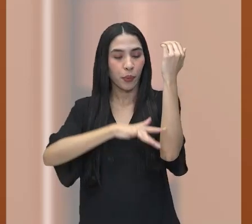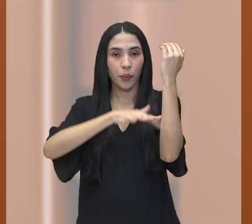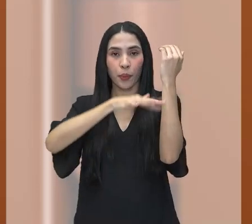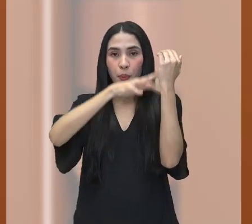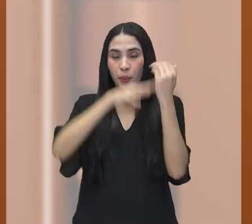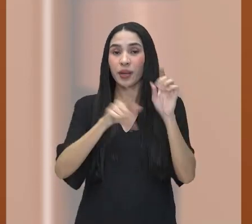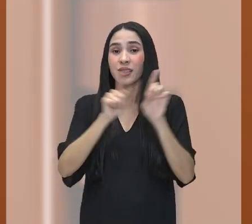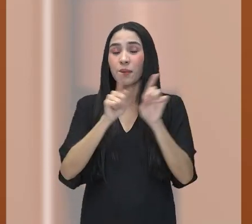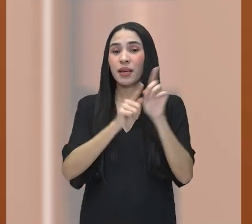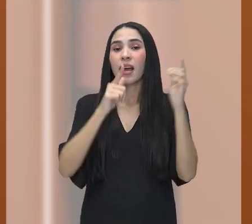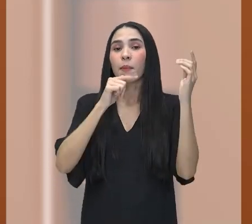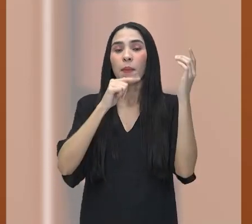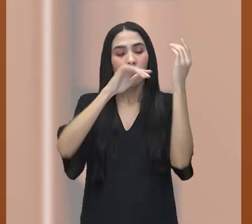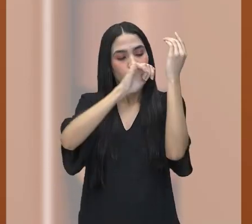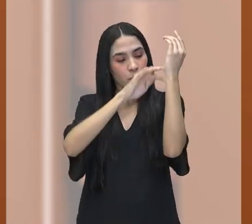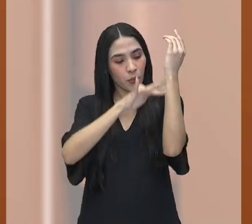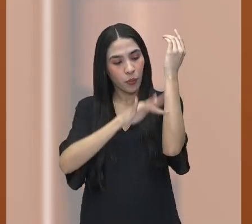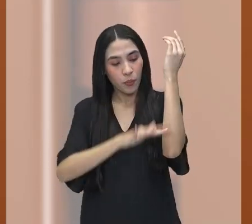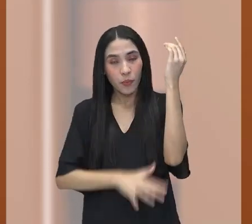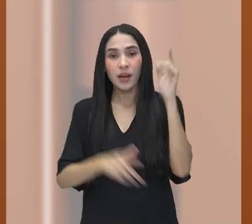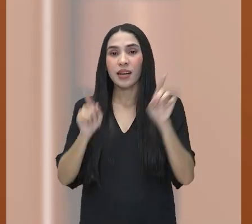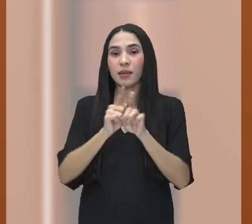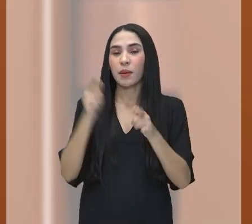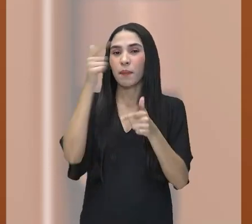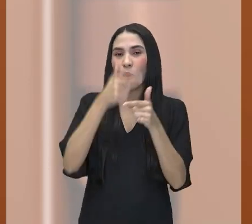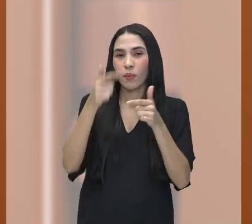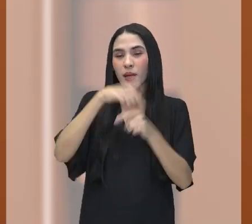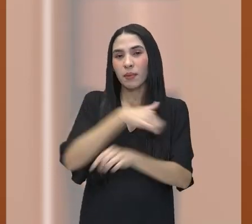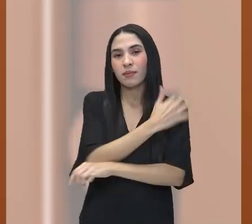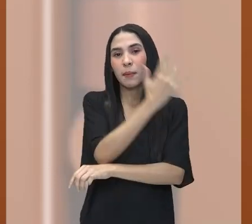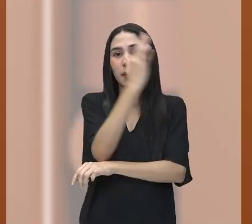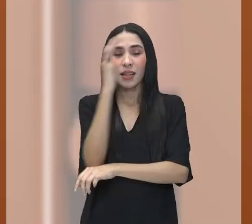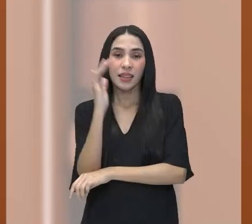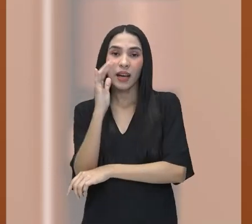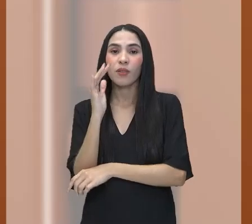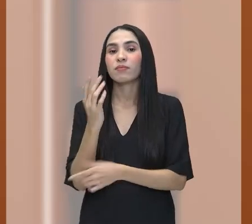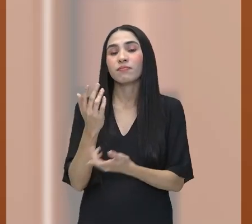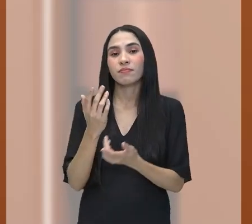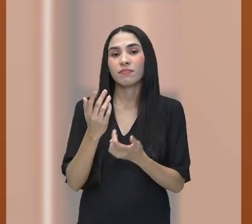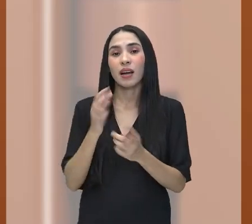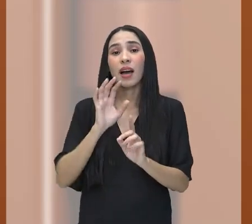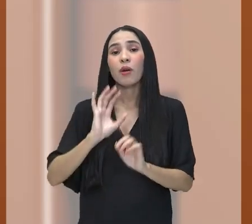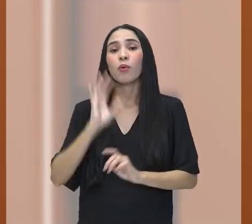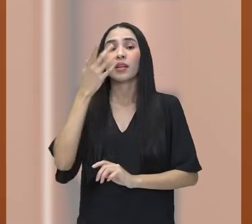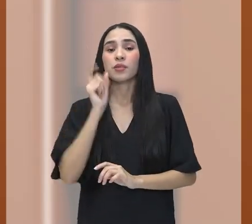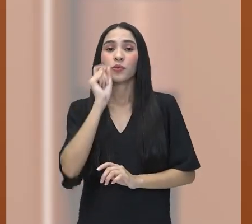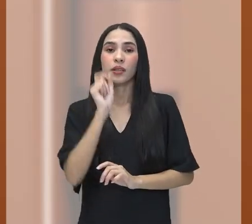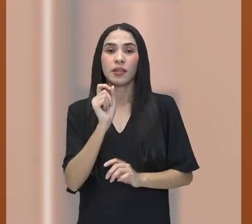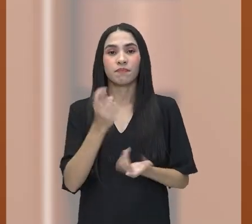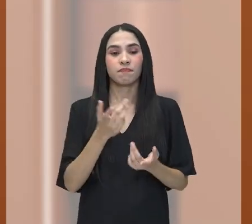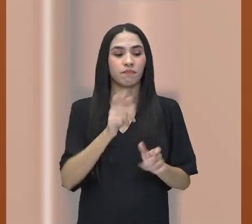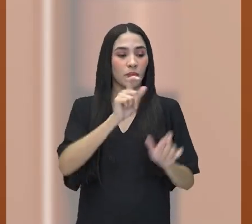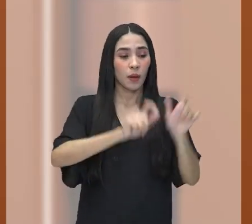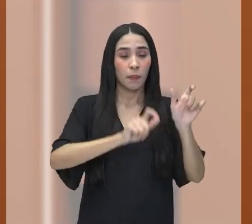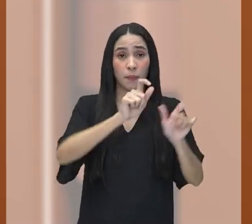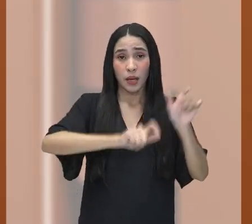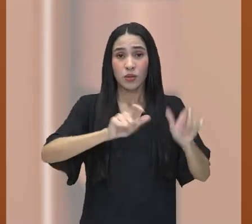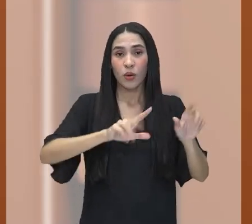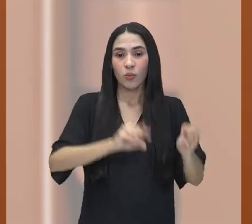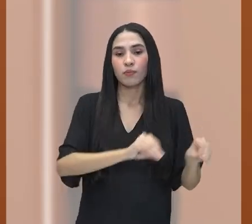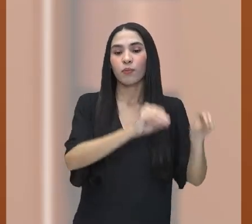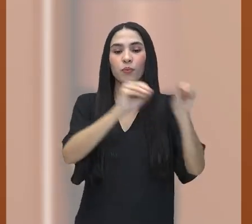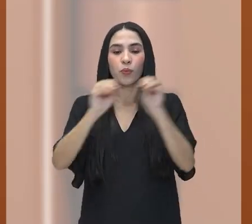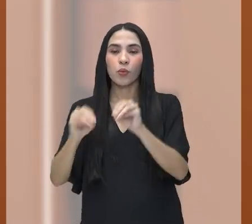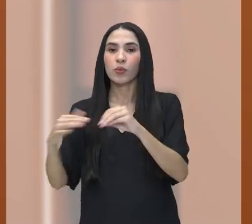da seca, e alguns desastres ambientais acabam fazendo com que as pessoas também migrem das áreas rurais para